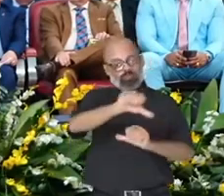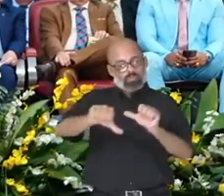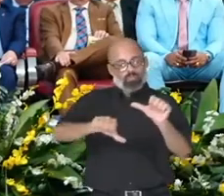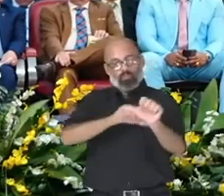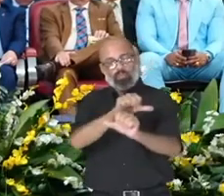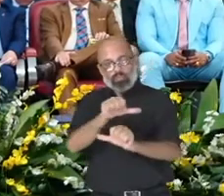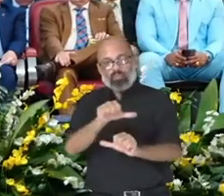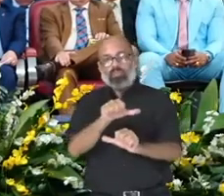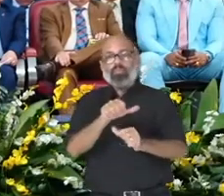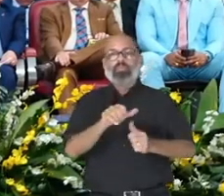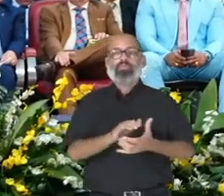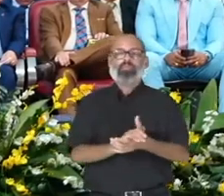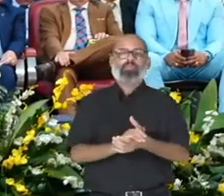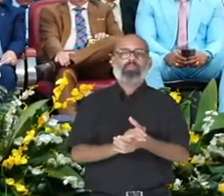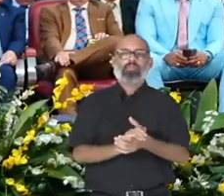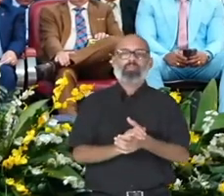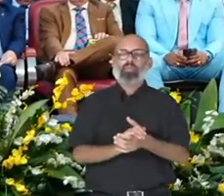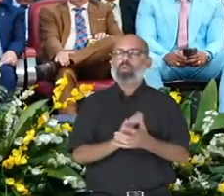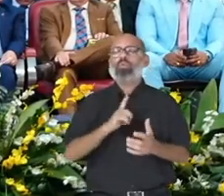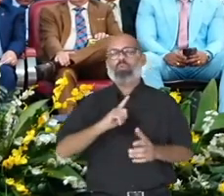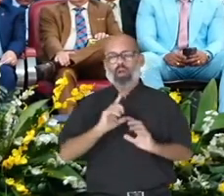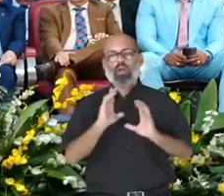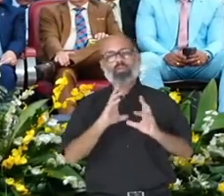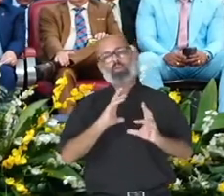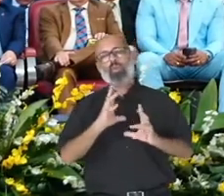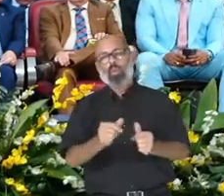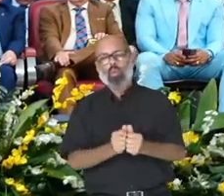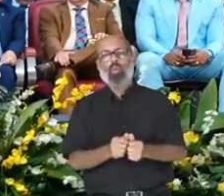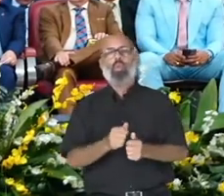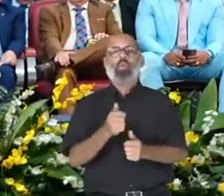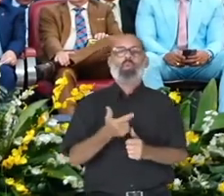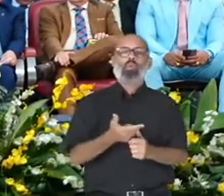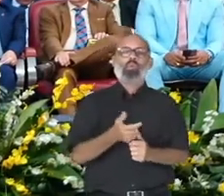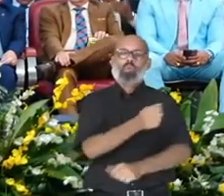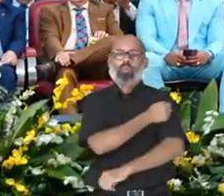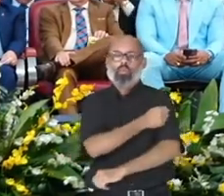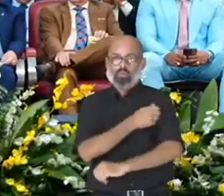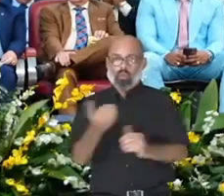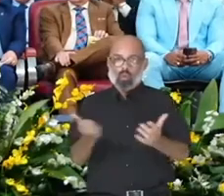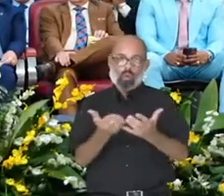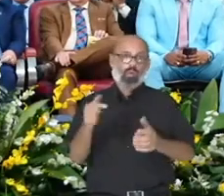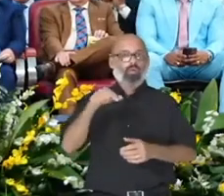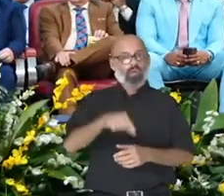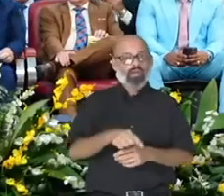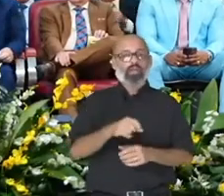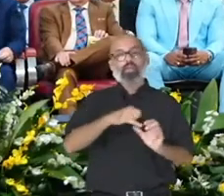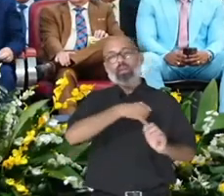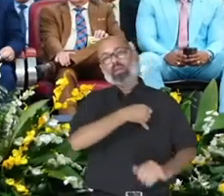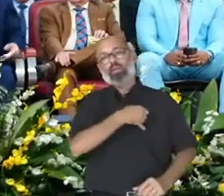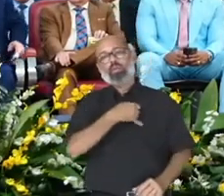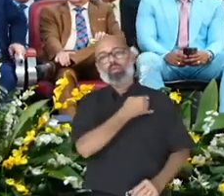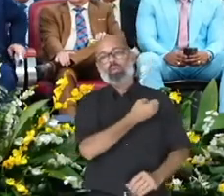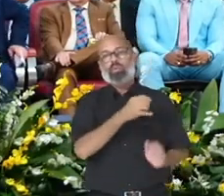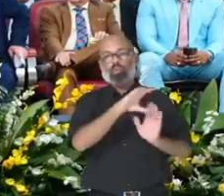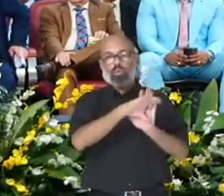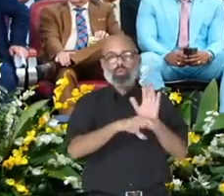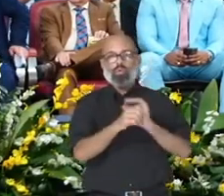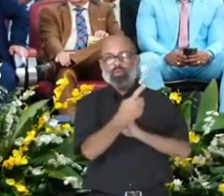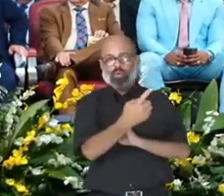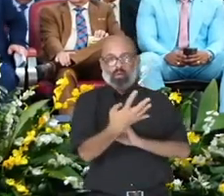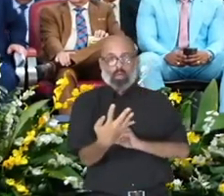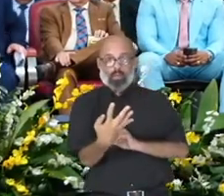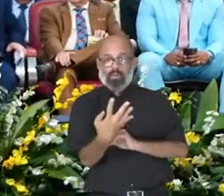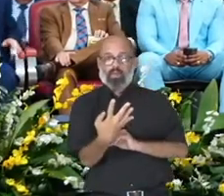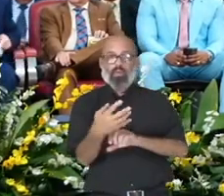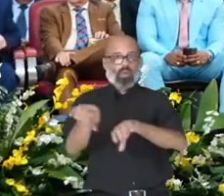baixo. Eu apostei tudo que eu tinha em vocês. Vocês se tornaram meus alunos. E hoje, aqui em João 14, é o capítulo da formatura.